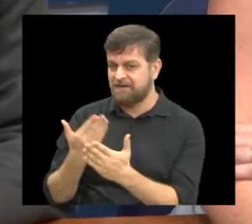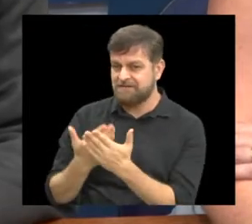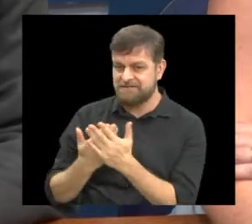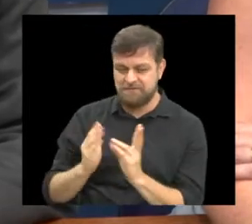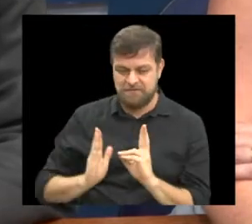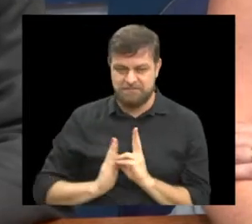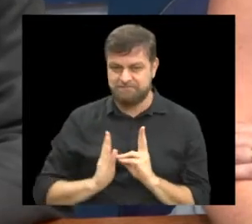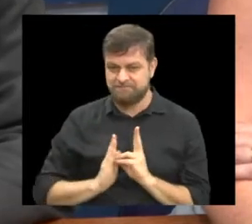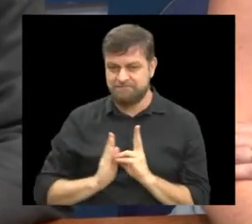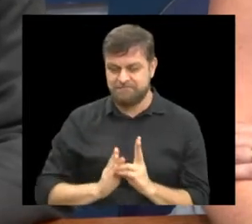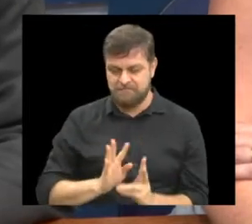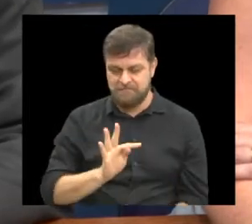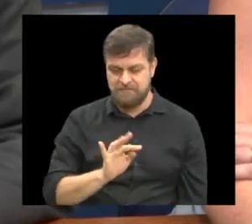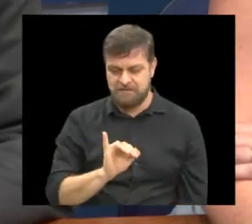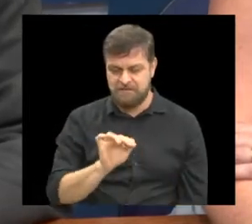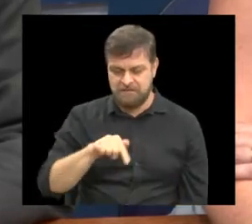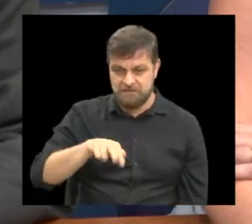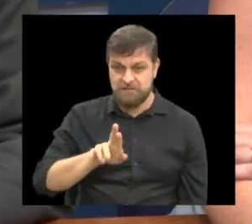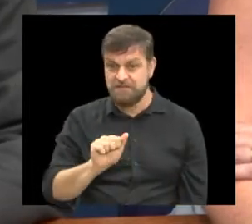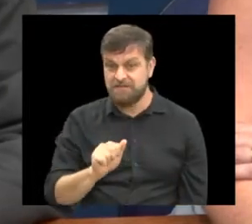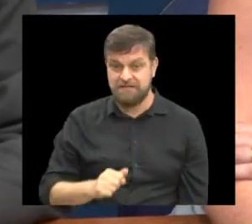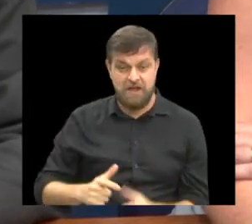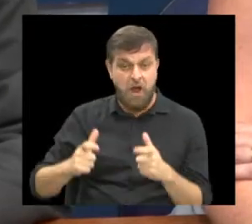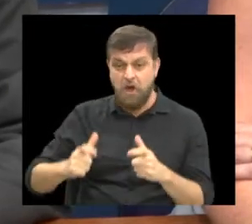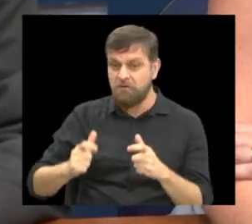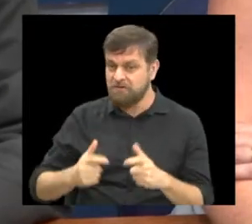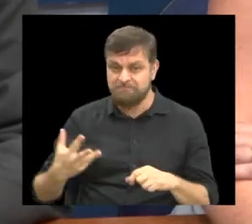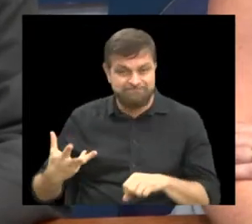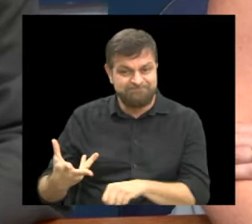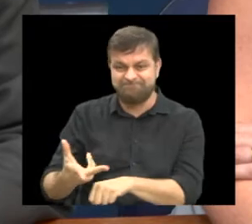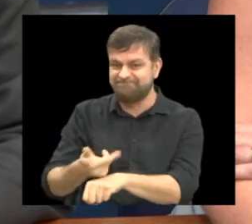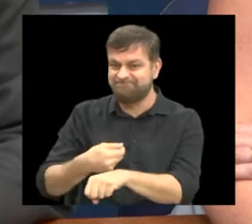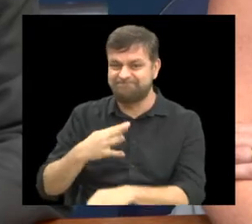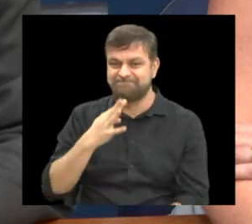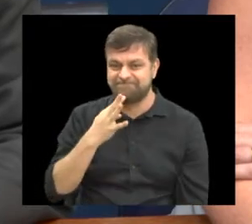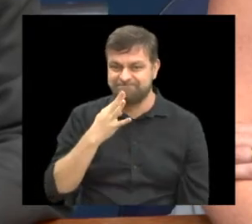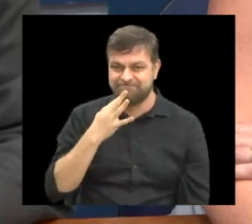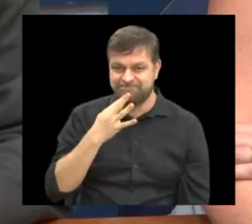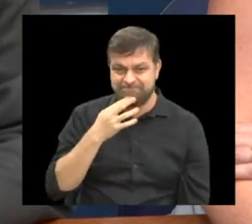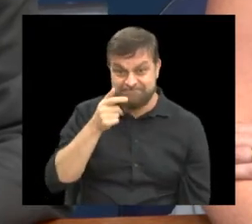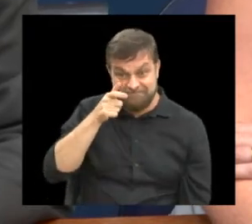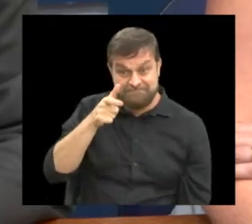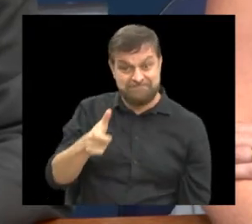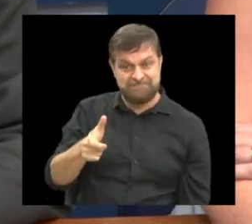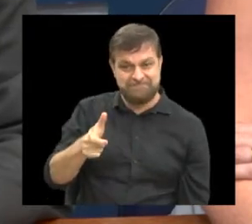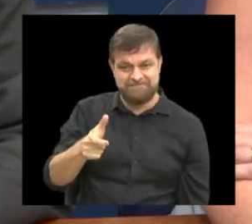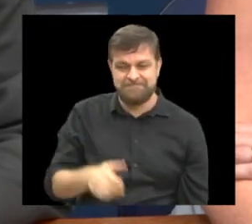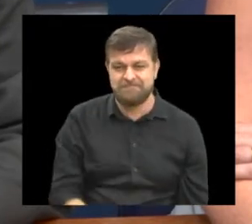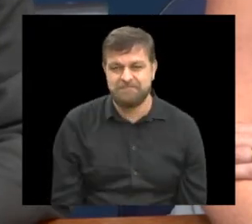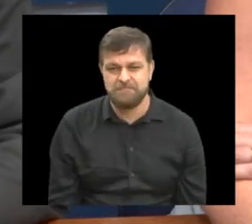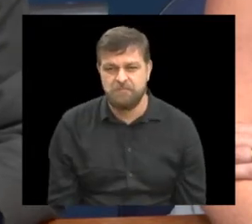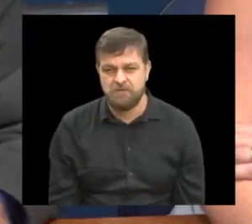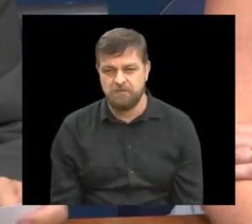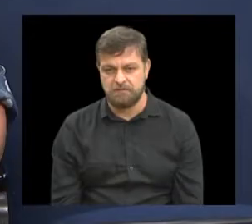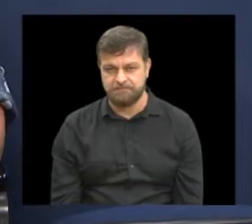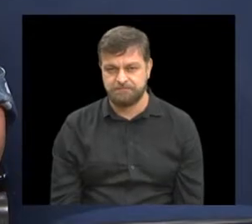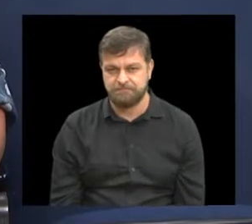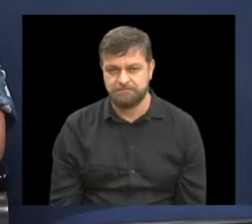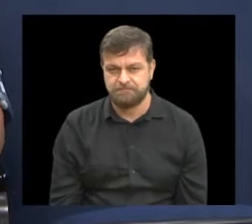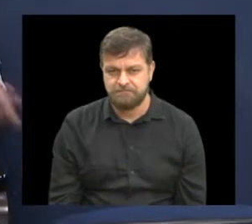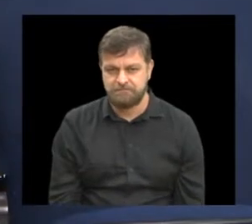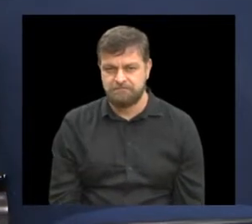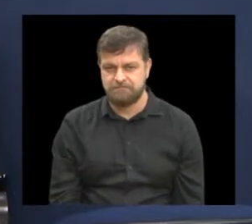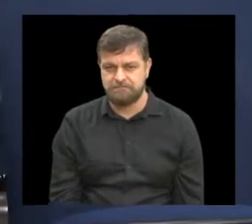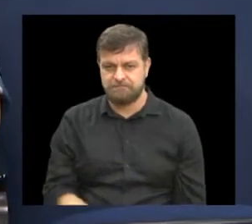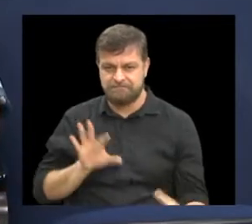outro lugar fantástico para conhecer, viu? Olha só então, aí nós não, tá